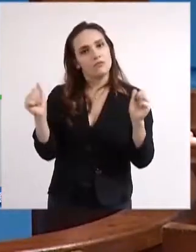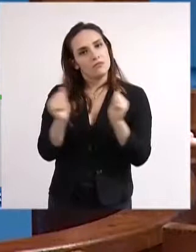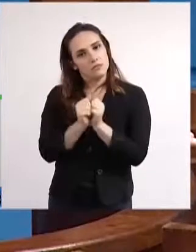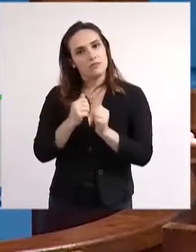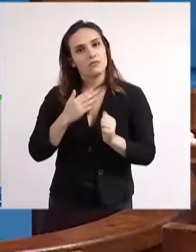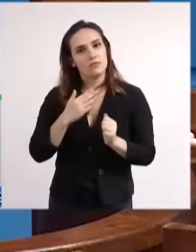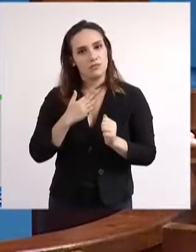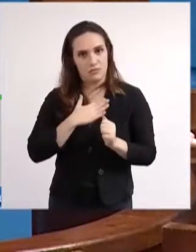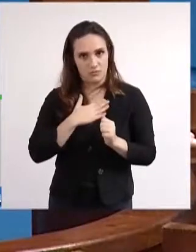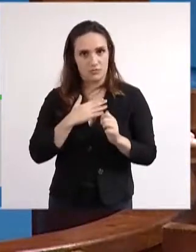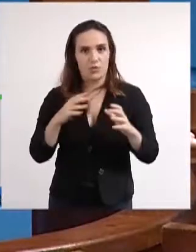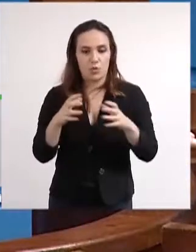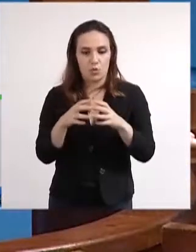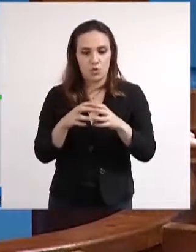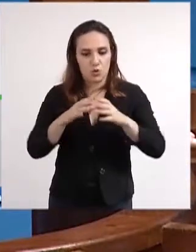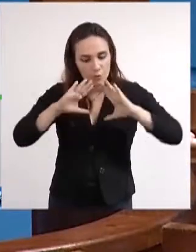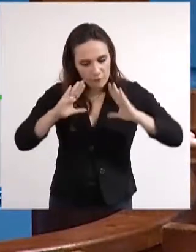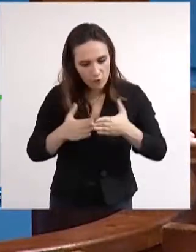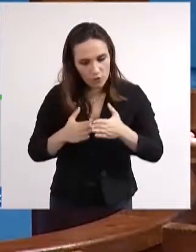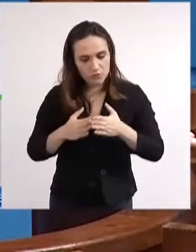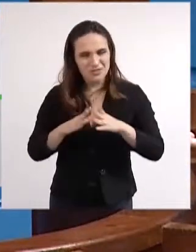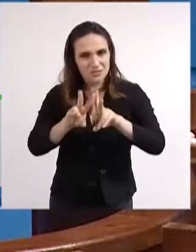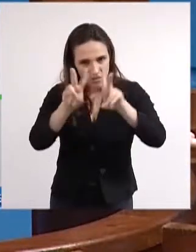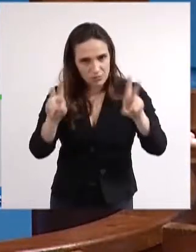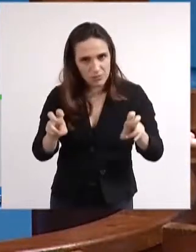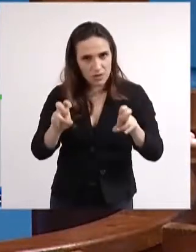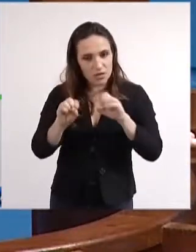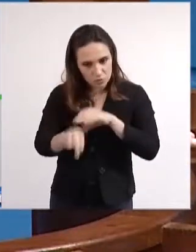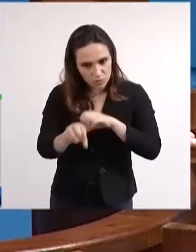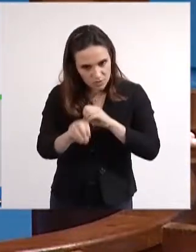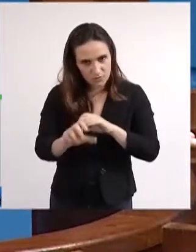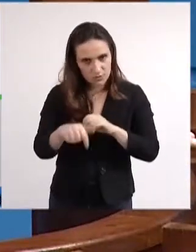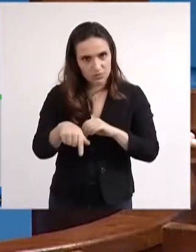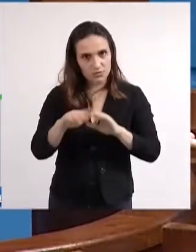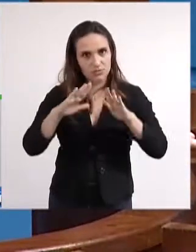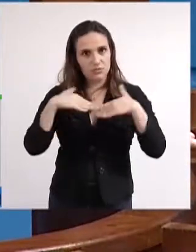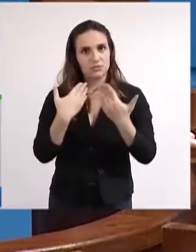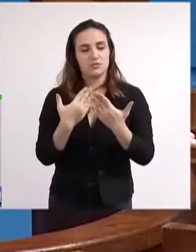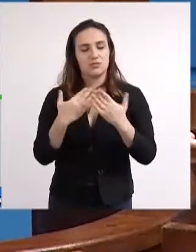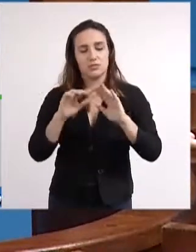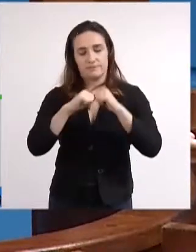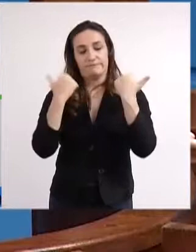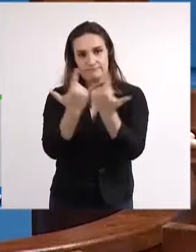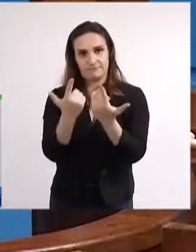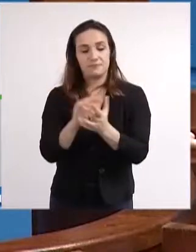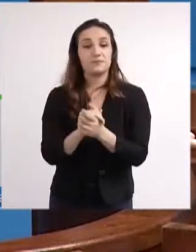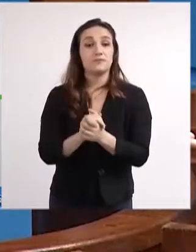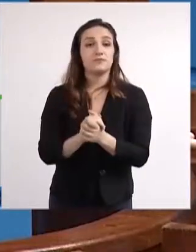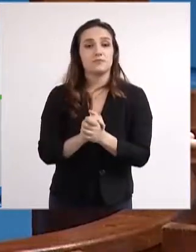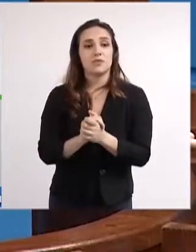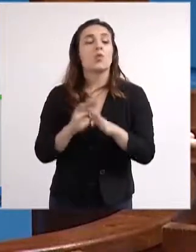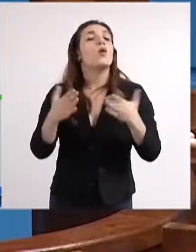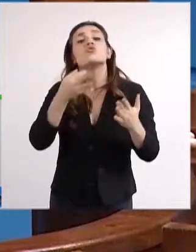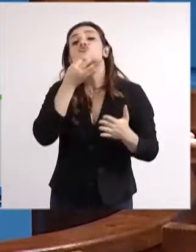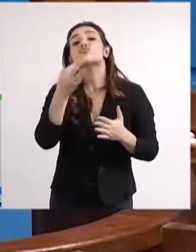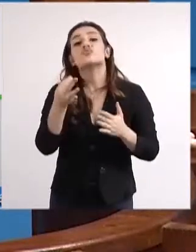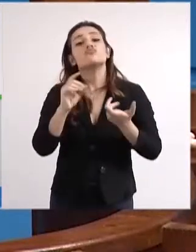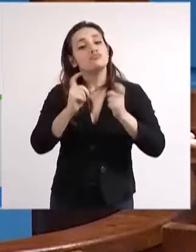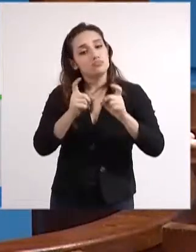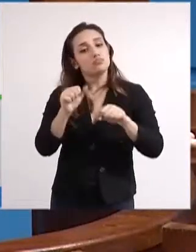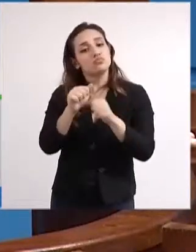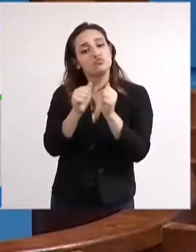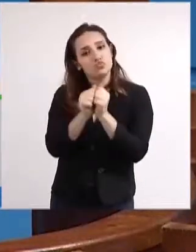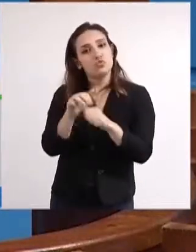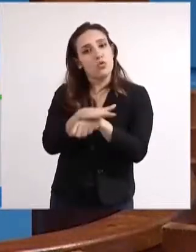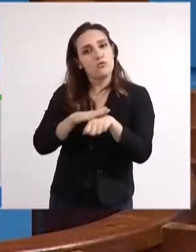da Comissão de Educação desta Casa. E a minha sugestão é que nós nos reuníssemos com